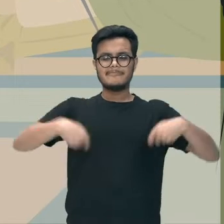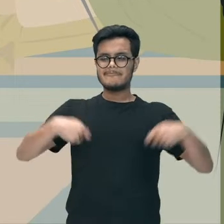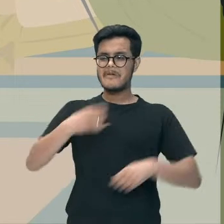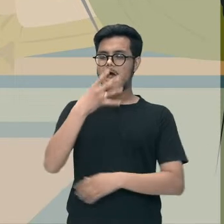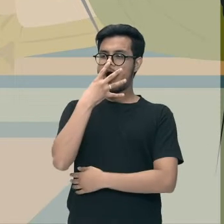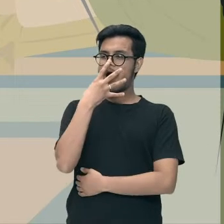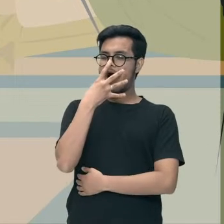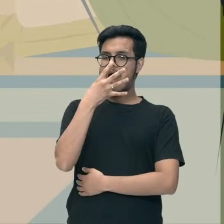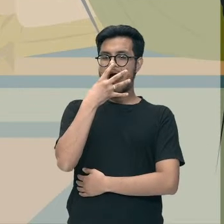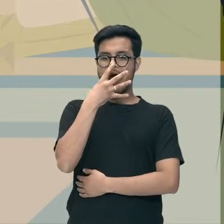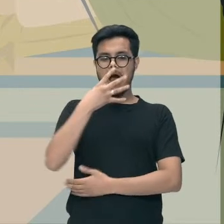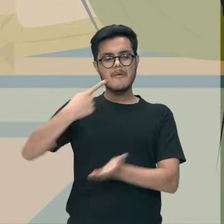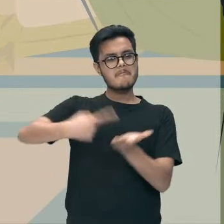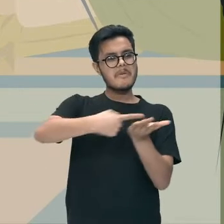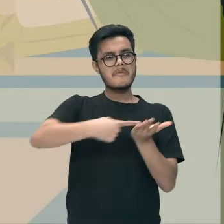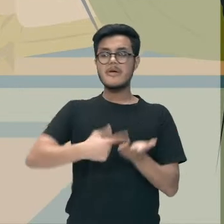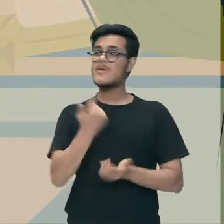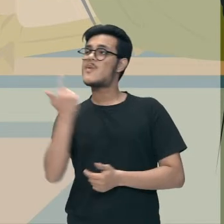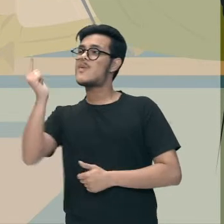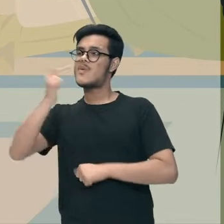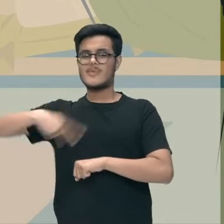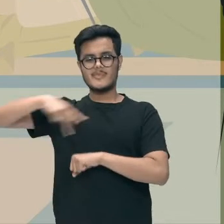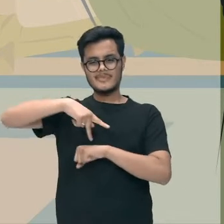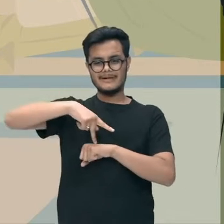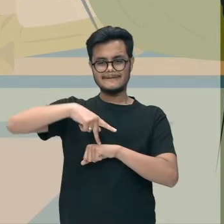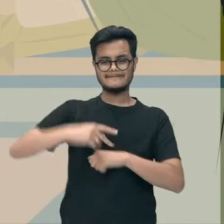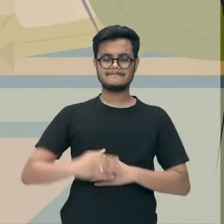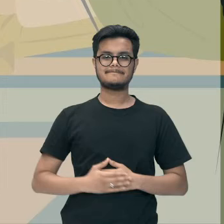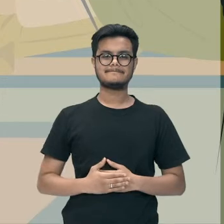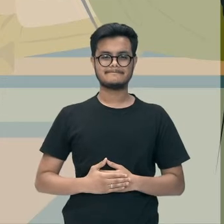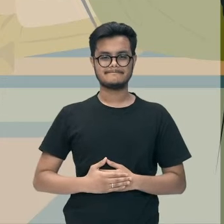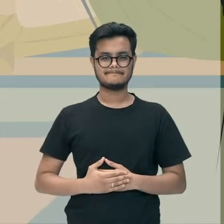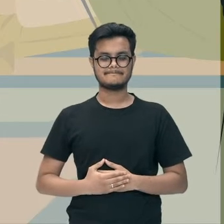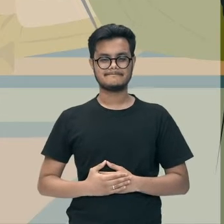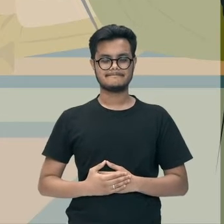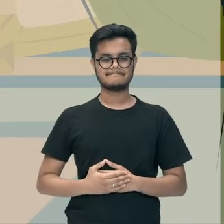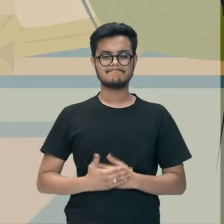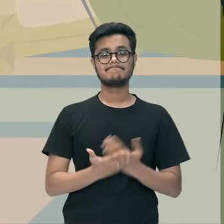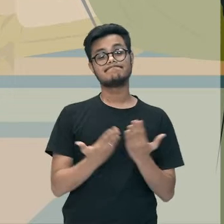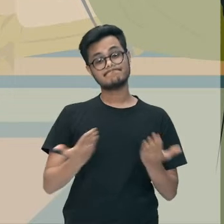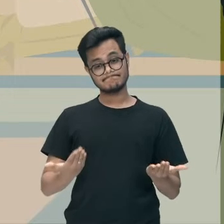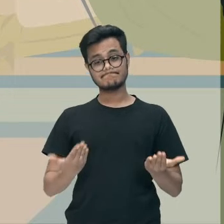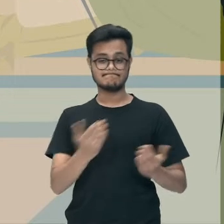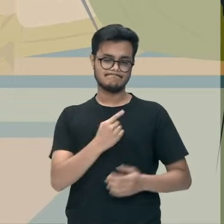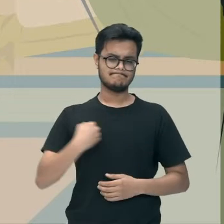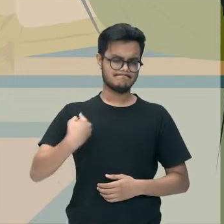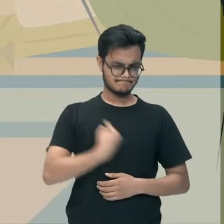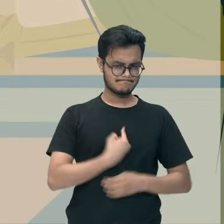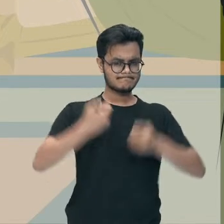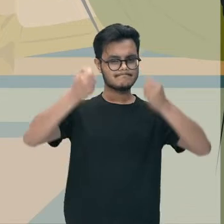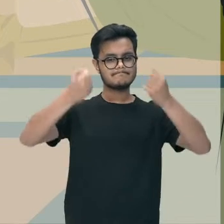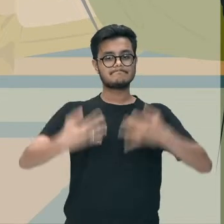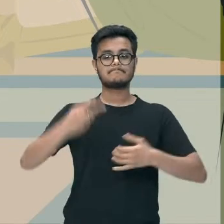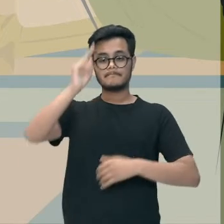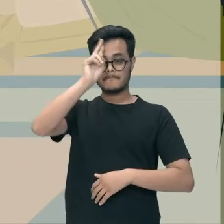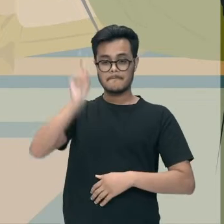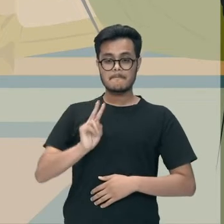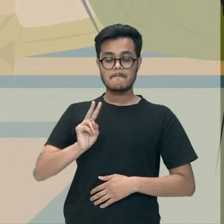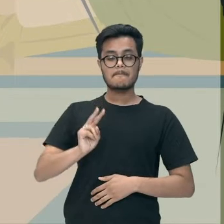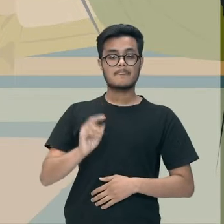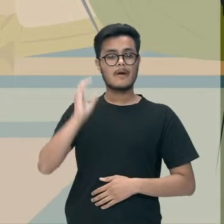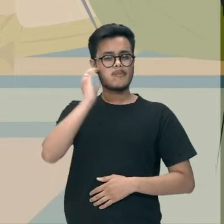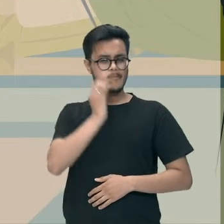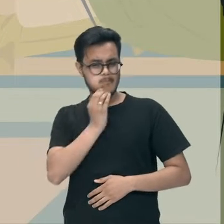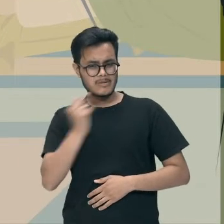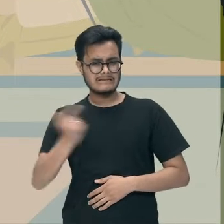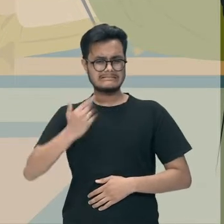impressionar os convidados estrangeiros. Então, vamos dizer que nós podemos fazer festa. Diz a história que Dom Pedro nem